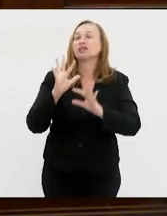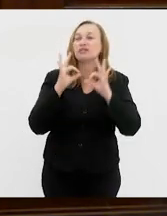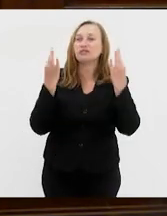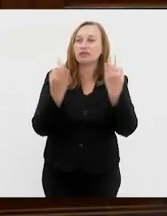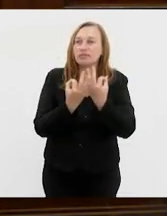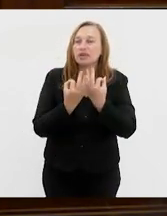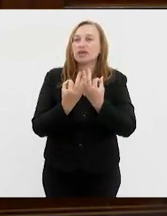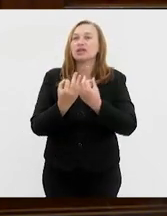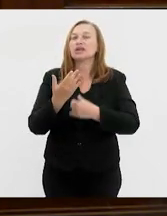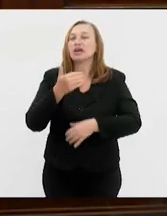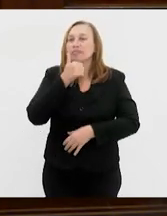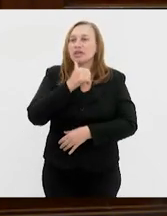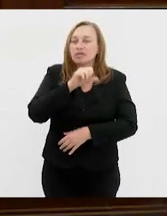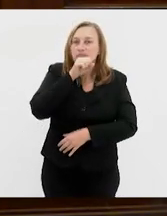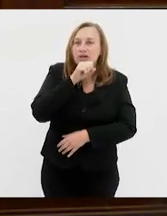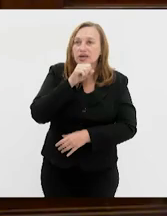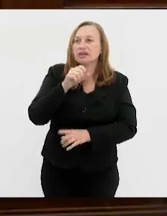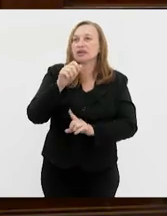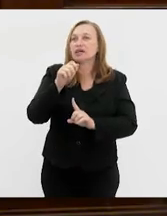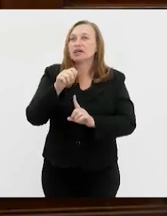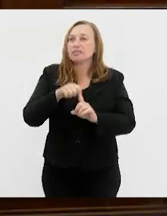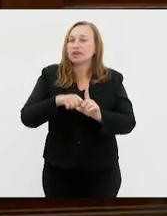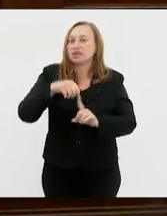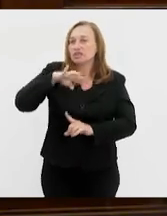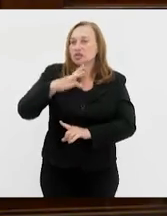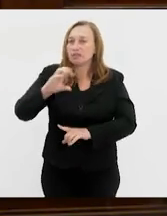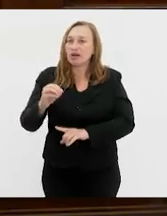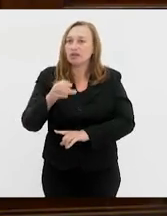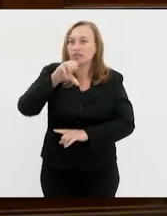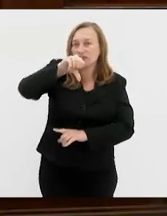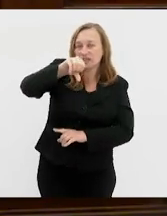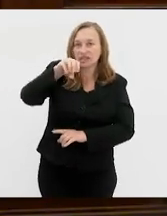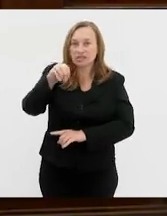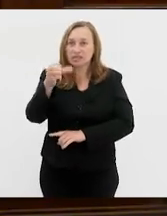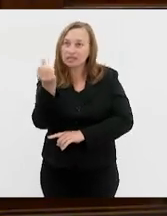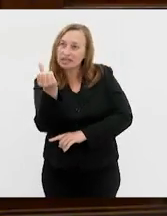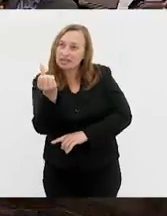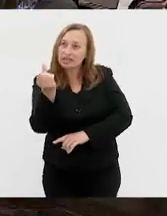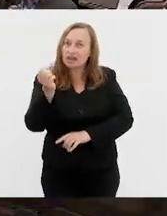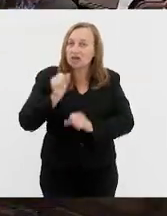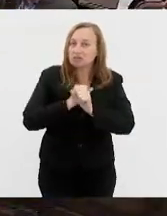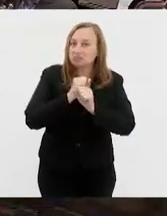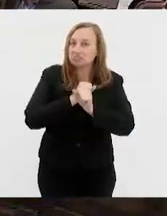fazer agora em maio, 96 anos.